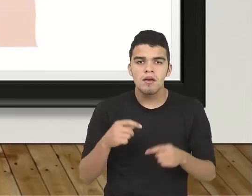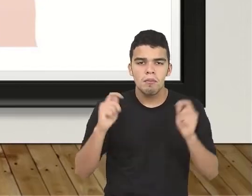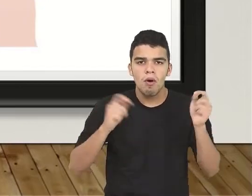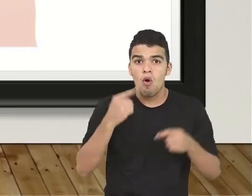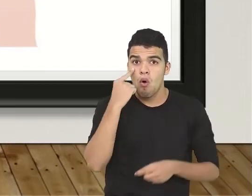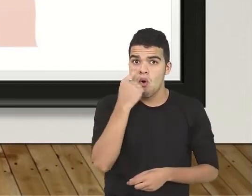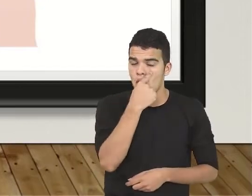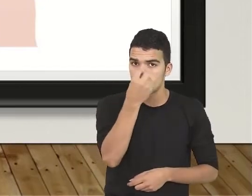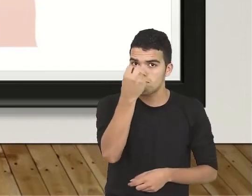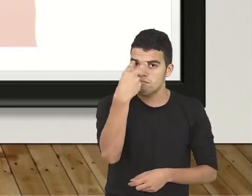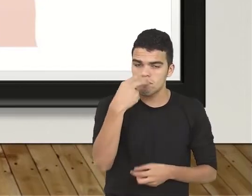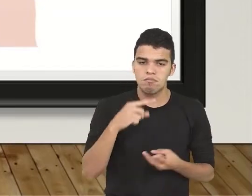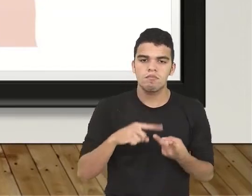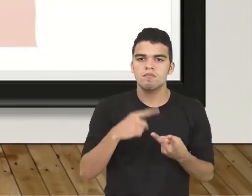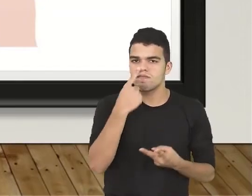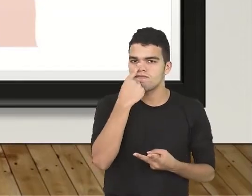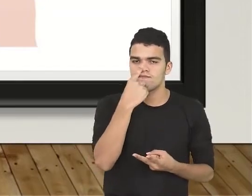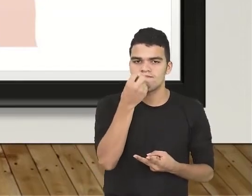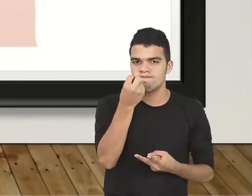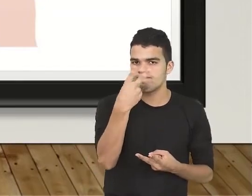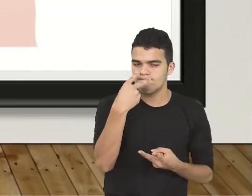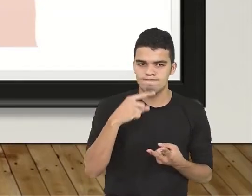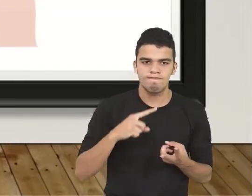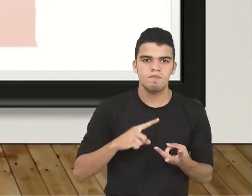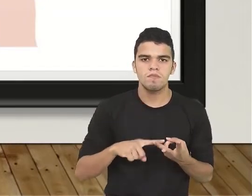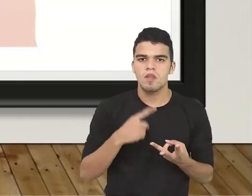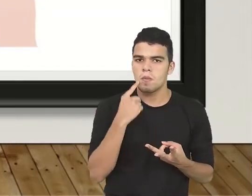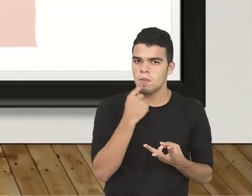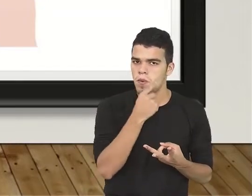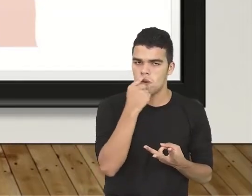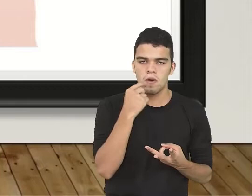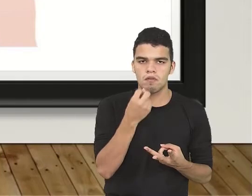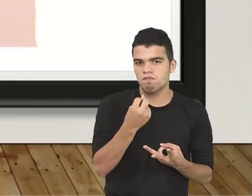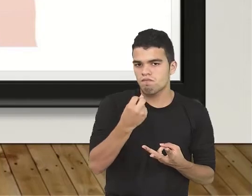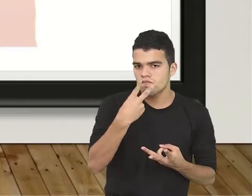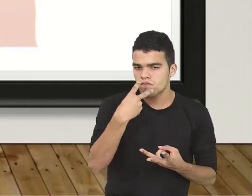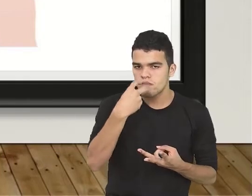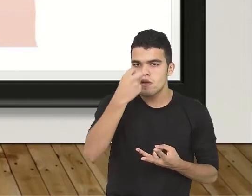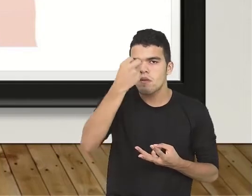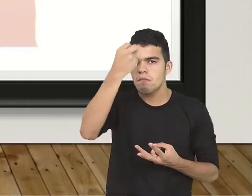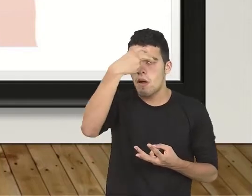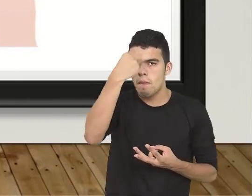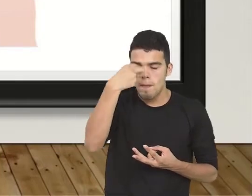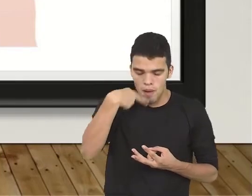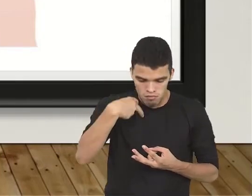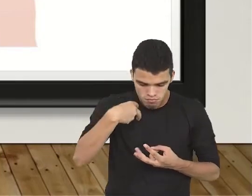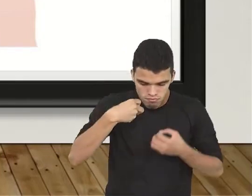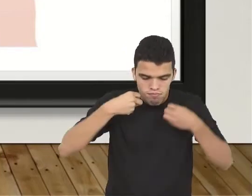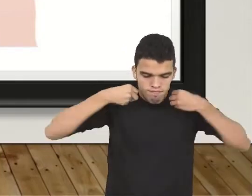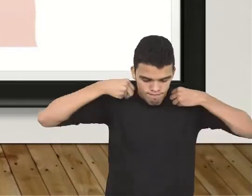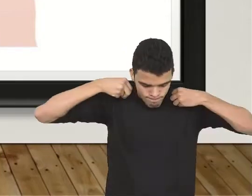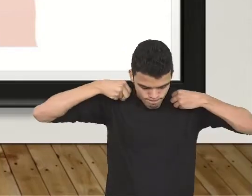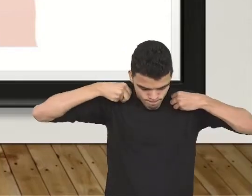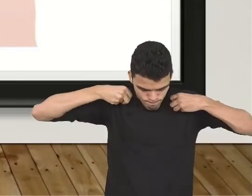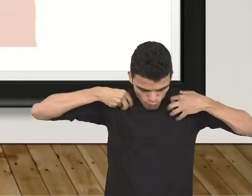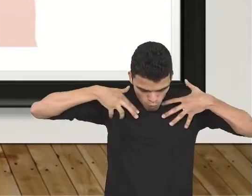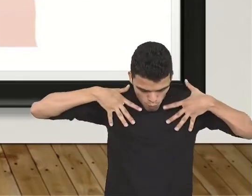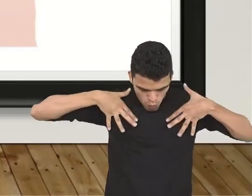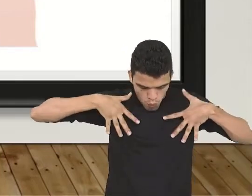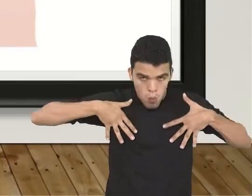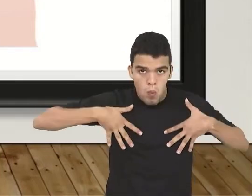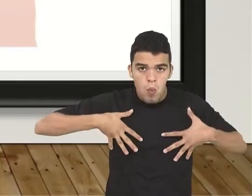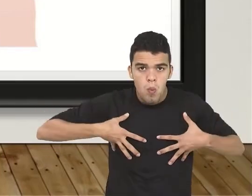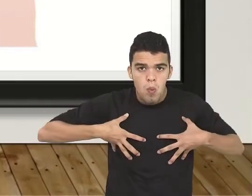ou pelo nariz, invade os pulmões, se instala nos pulmões, tá? E depois que ele se instala nos pulmões, ele